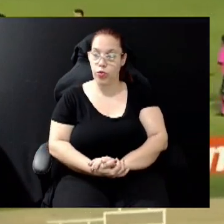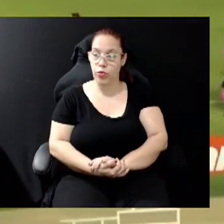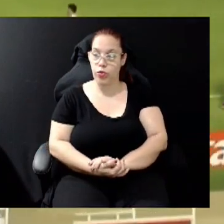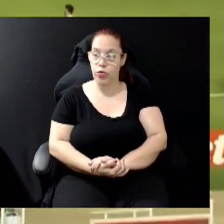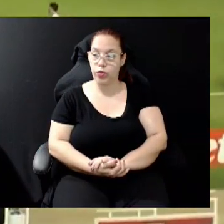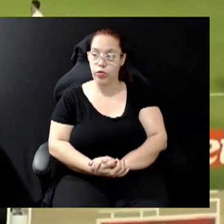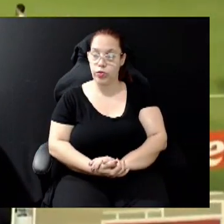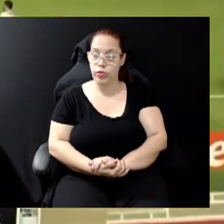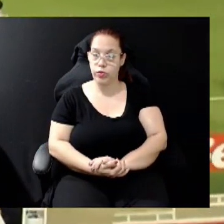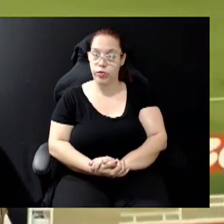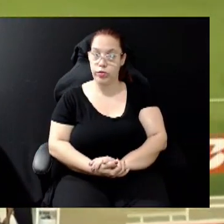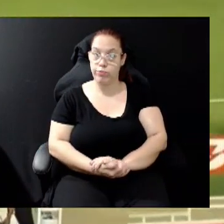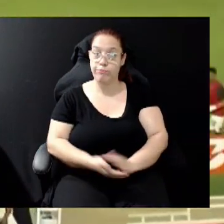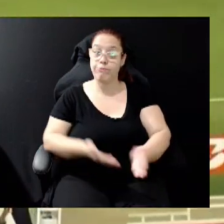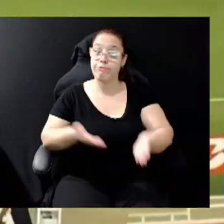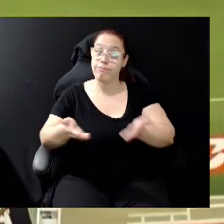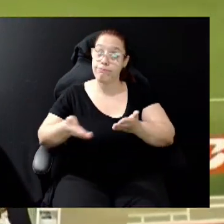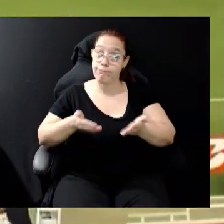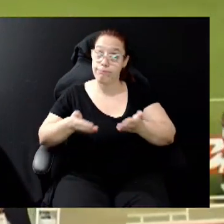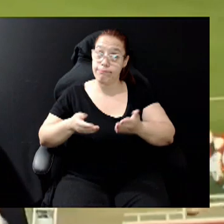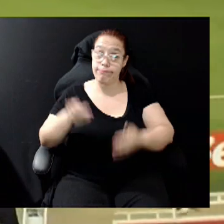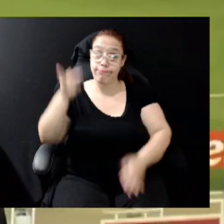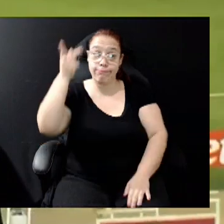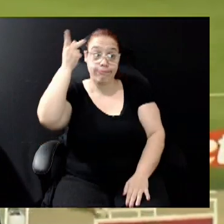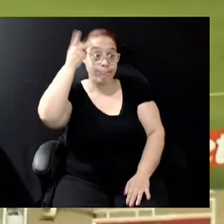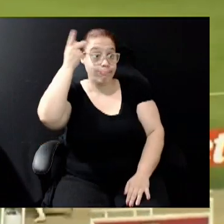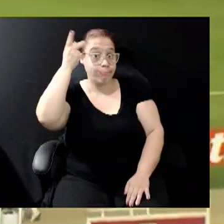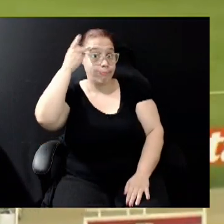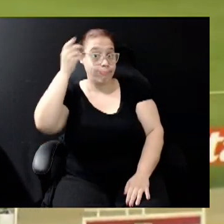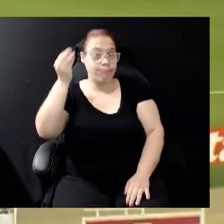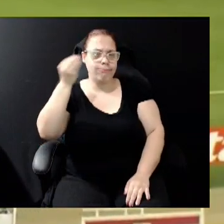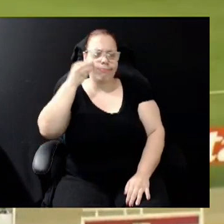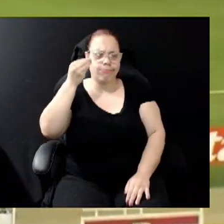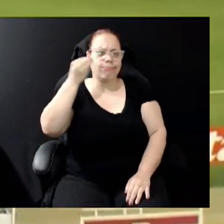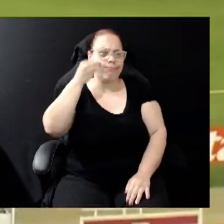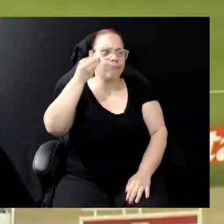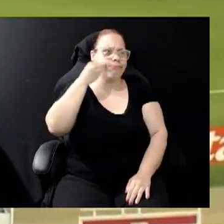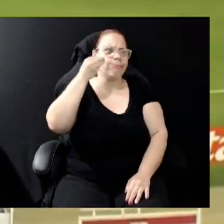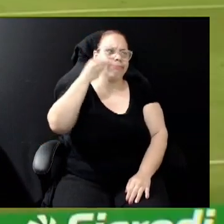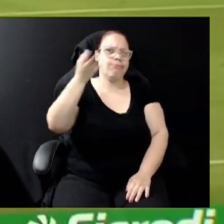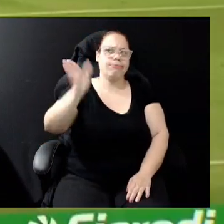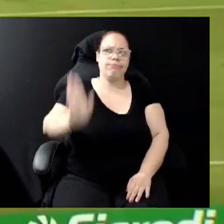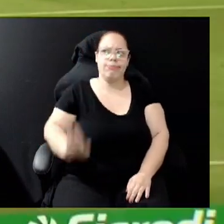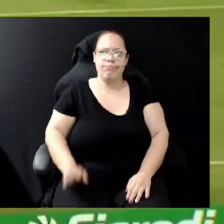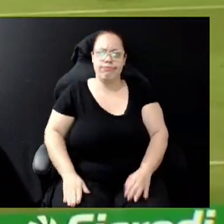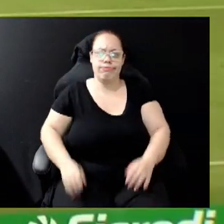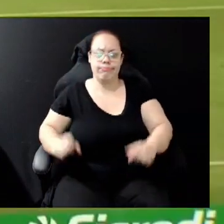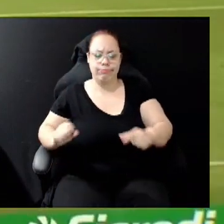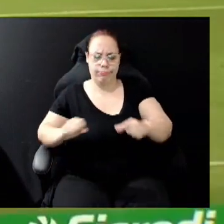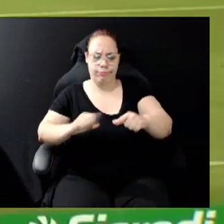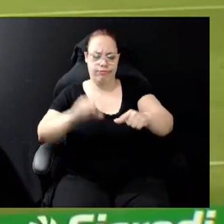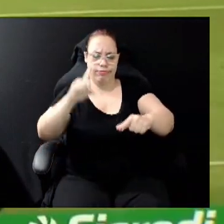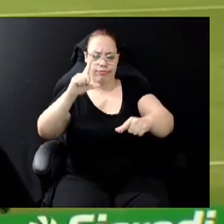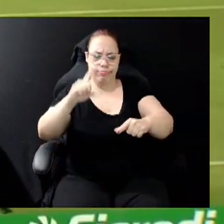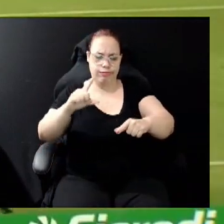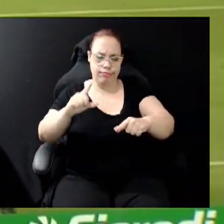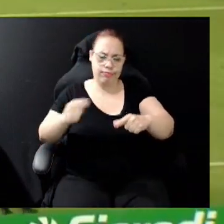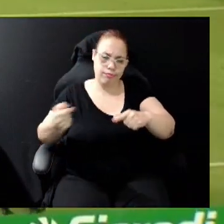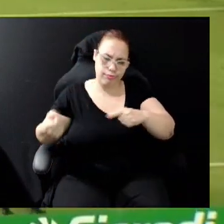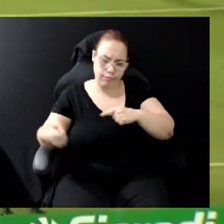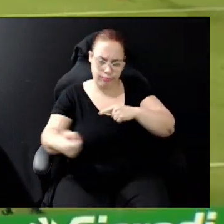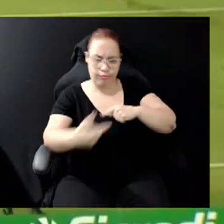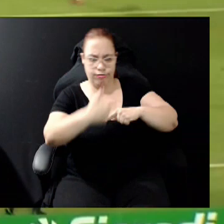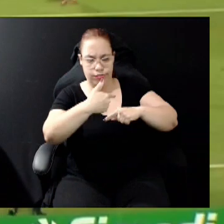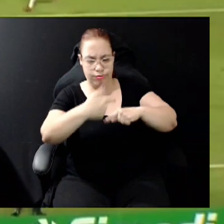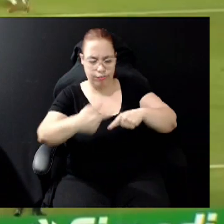A partir daí, o São Paulo tentou de tudo quanto era jeito. Pelo alto, em cruzamento, mas